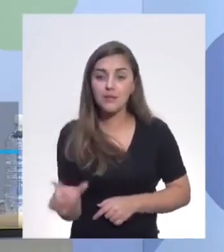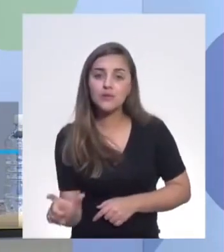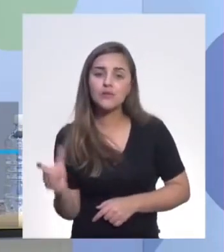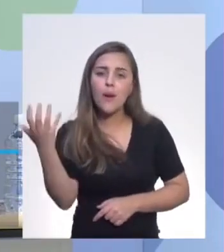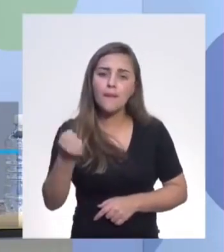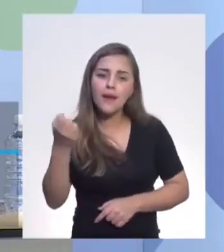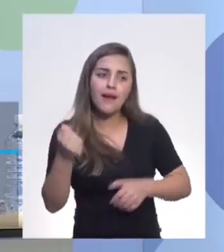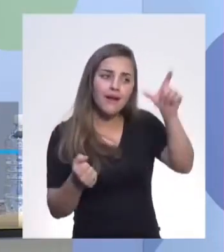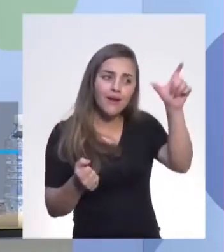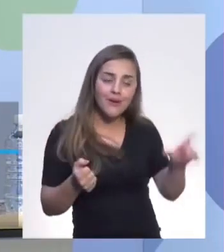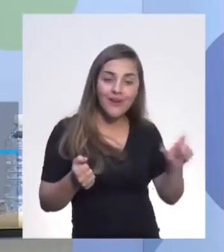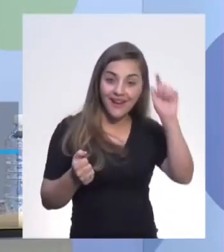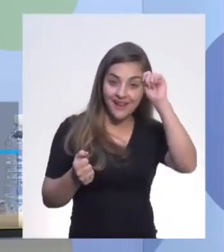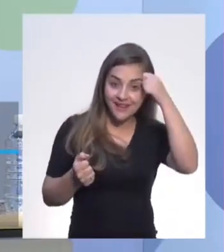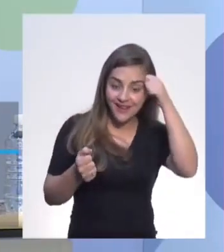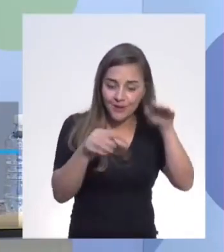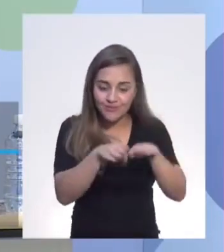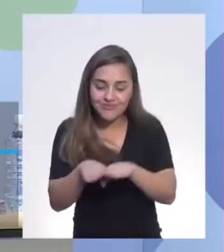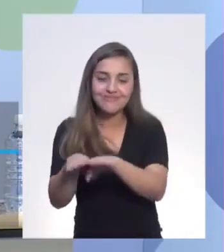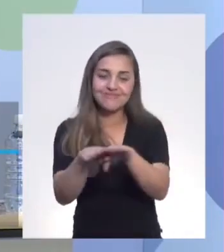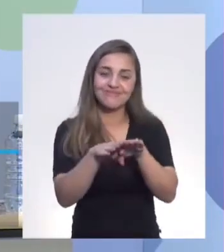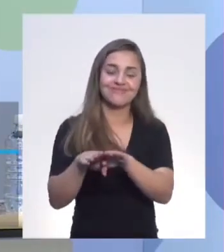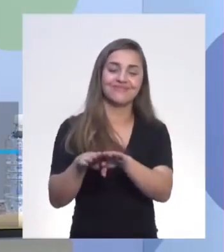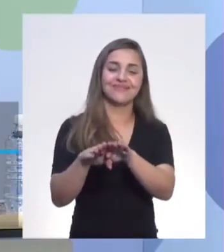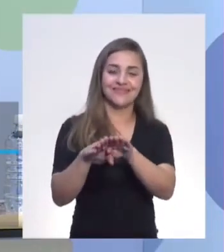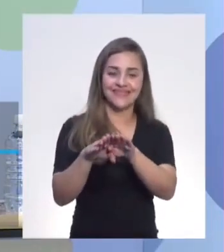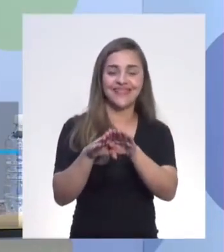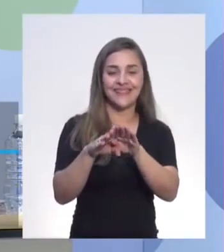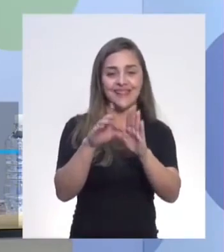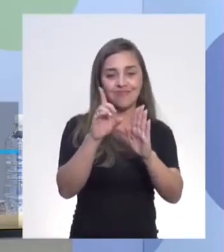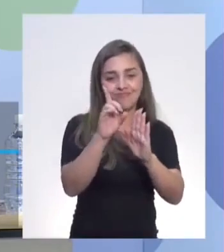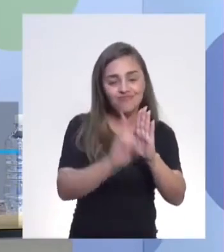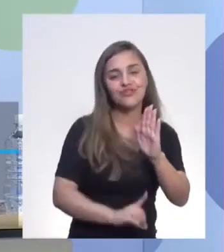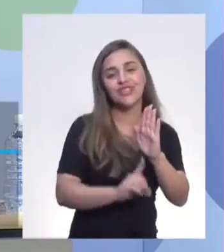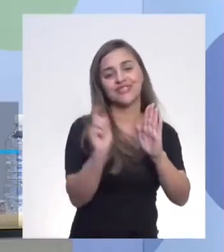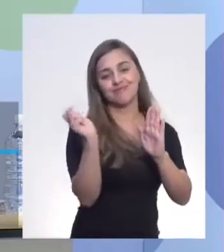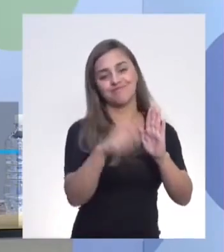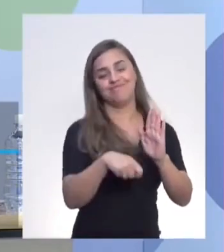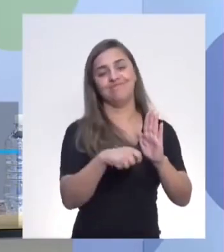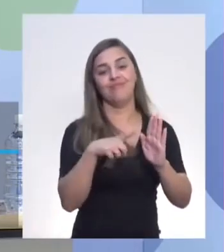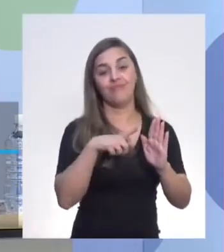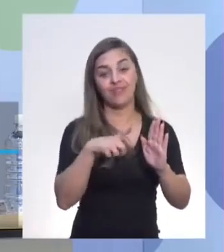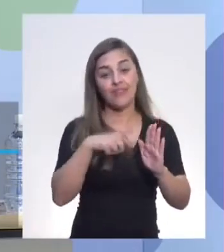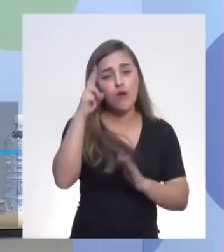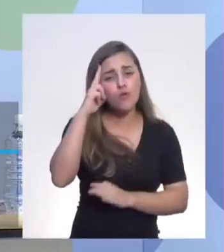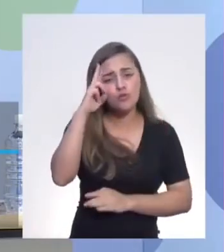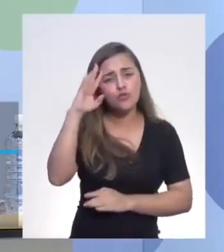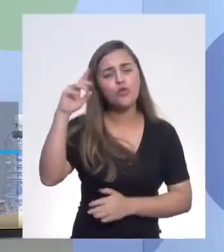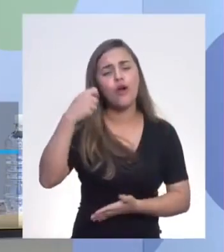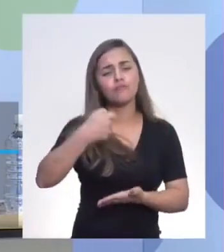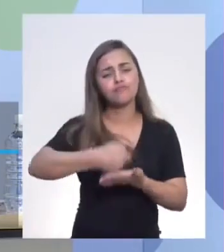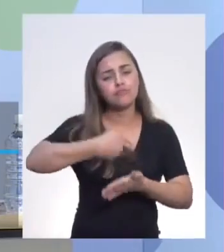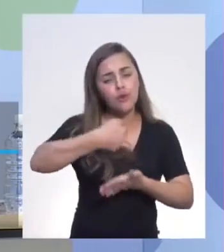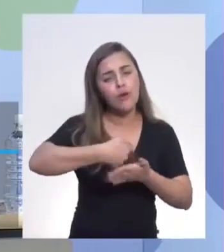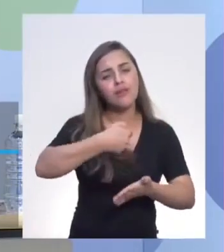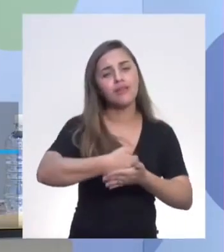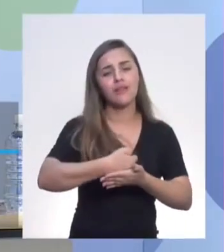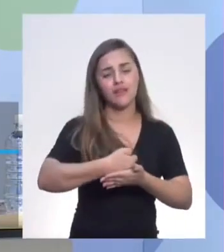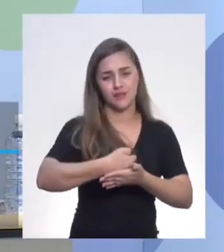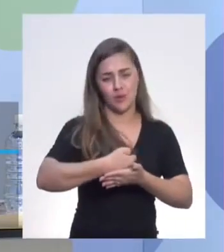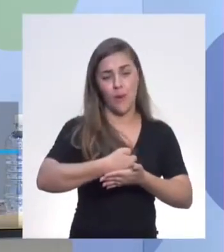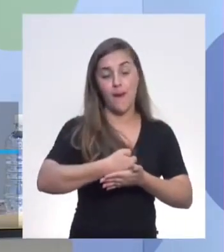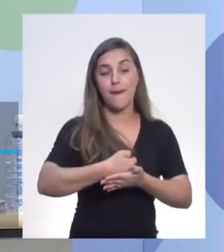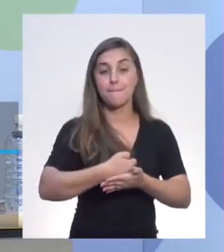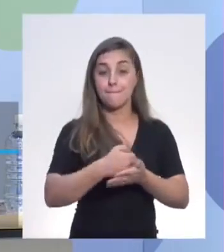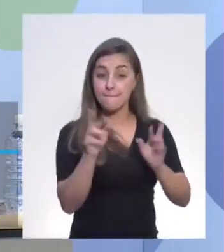como direitos iguais. E esse sonho nós estamos percorrendo, estamos lutando até hoje para que pessoas não sejam assassinadas, como